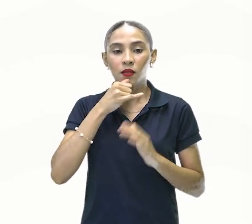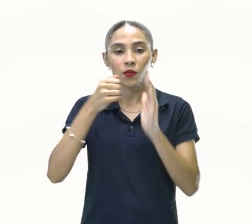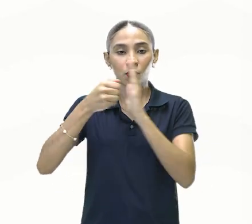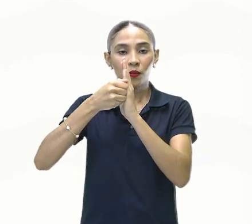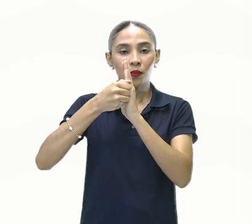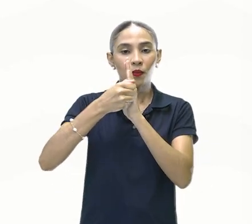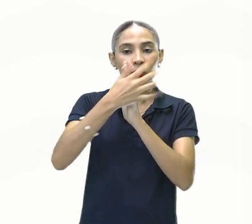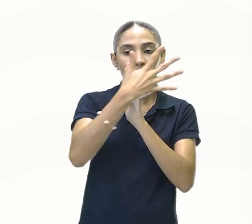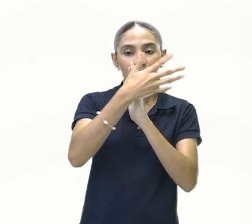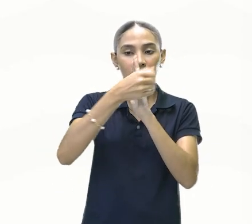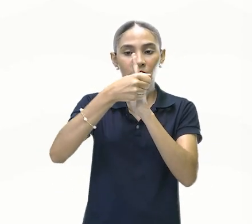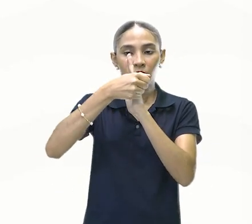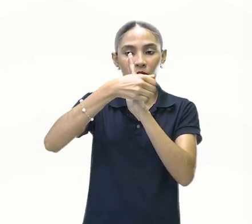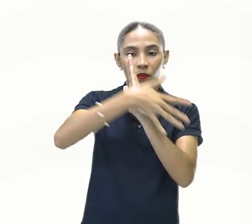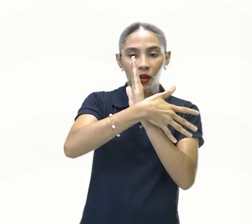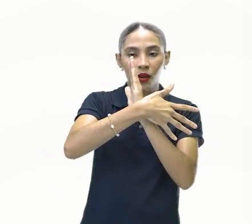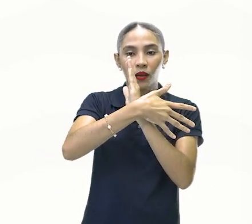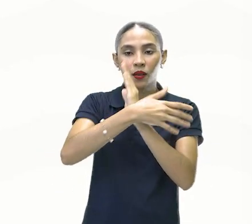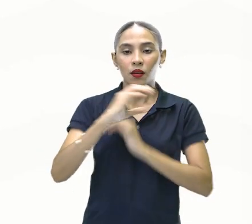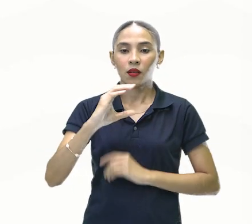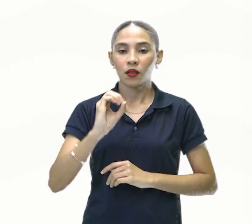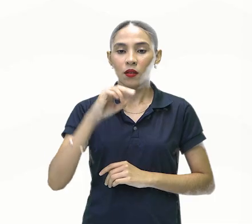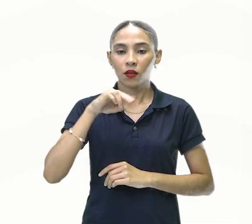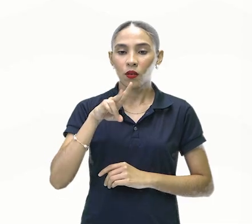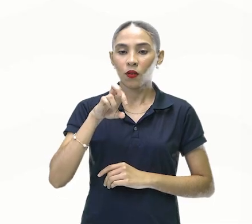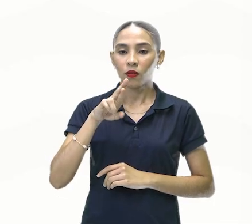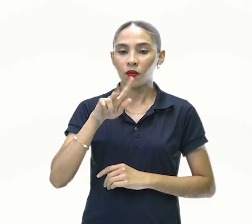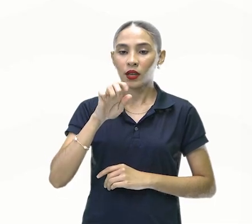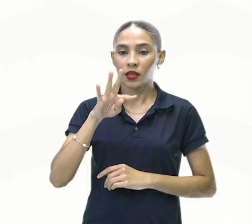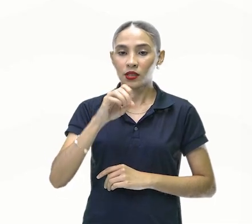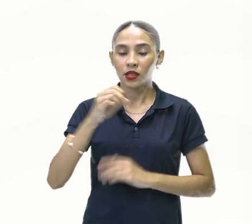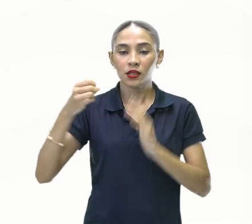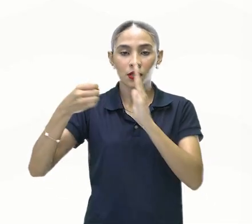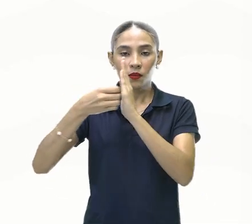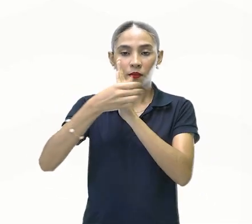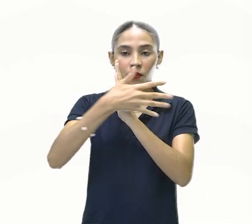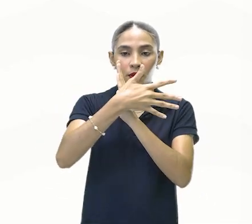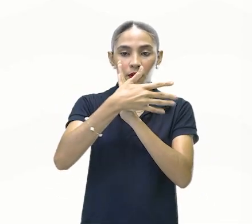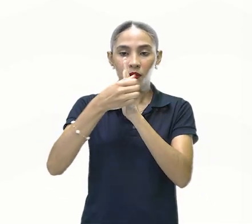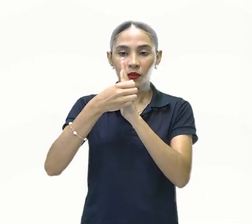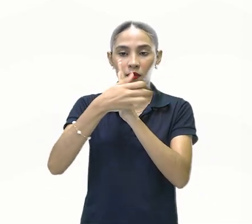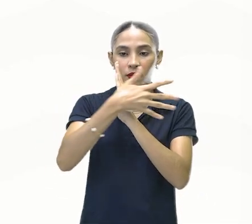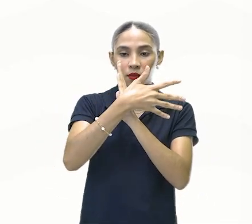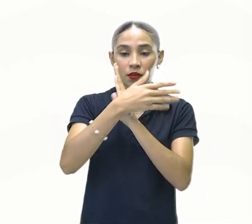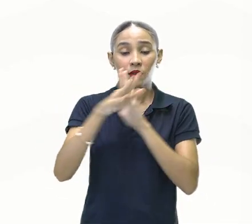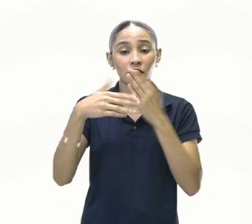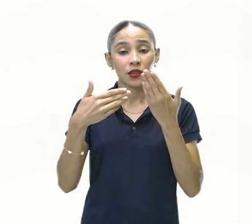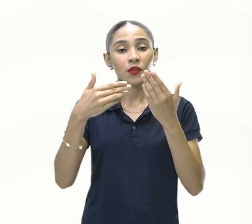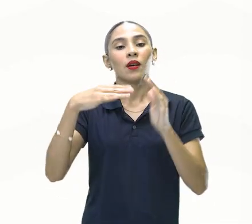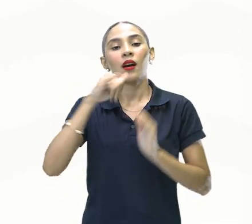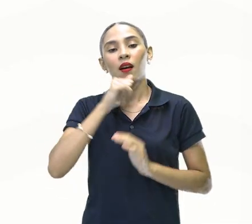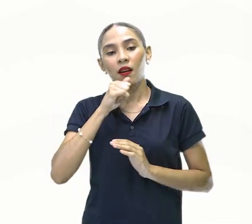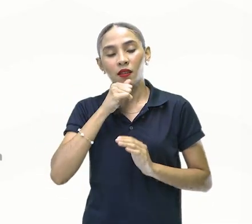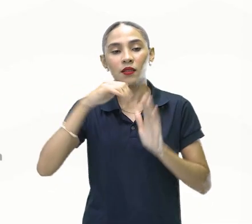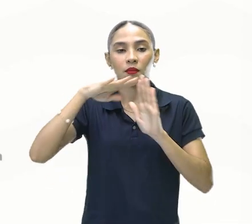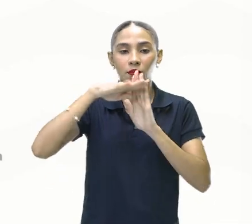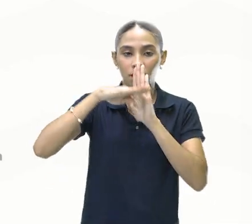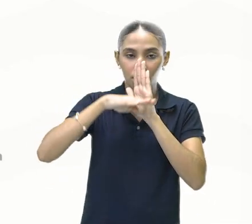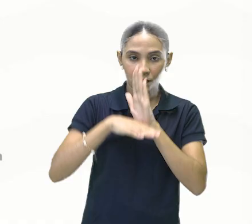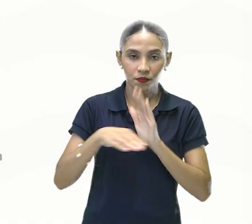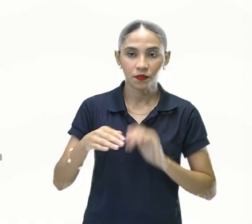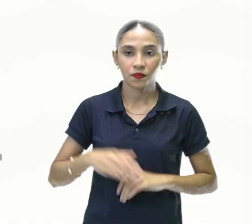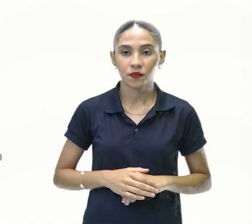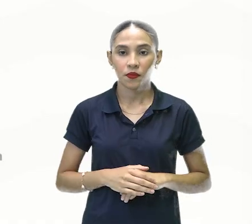se espalham. Convergente, vão para um único ponto. E agora, falando aí dessa classificação das lentes